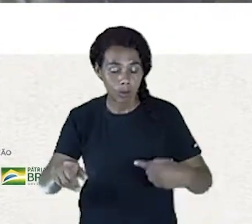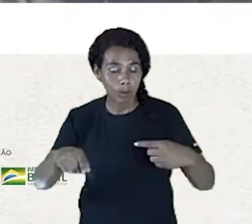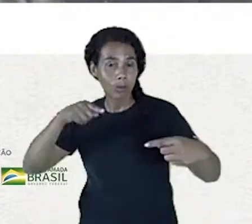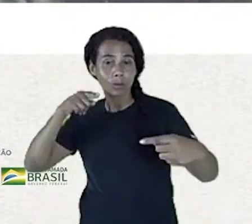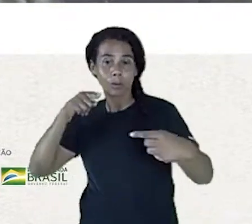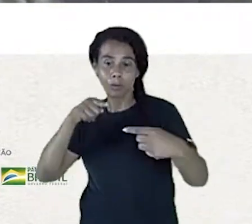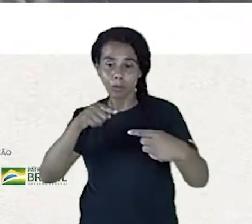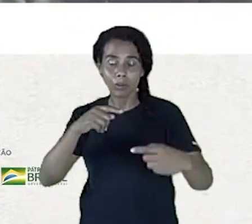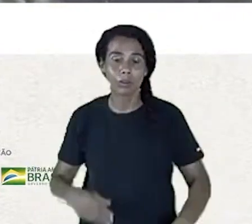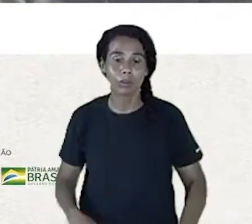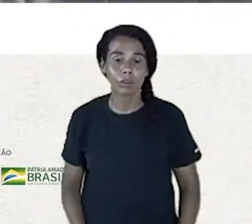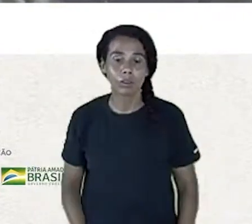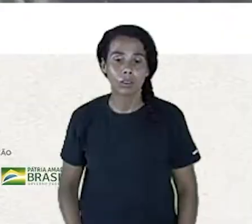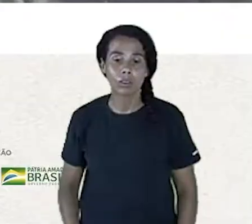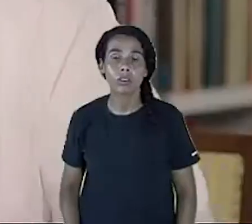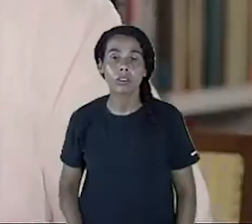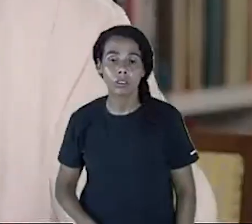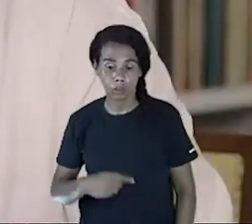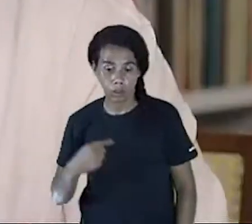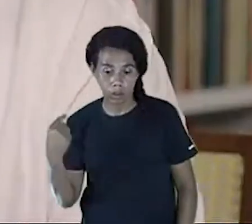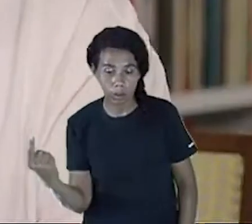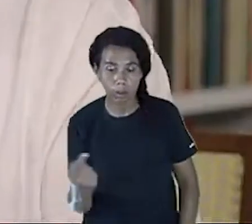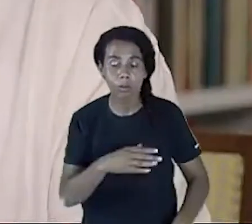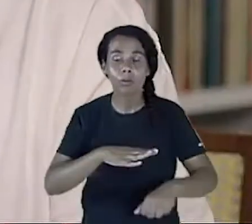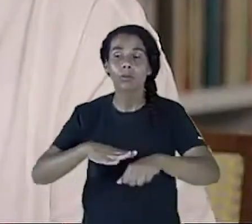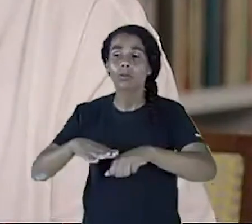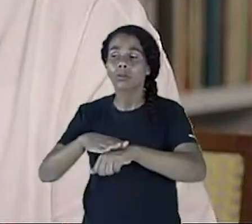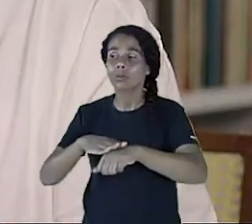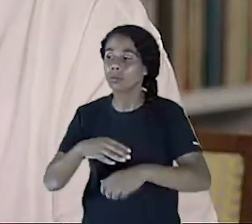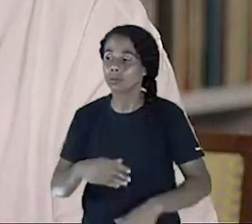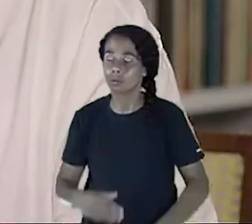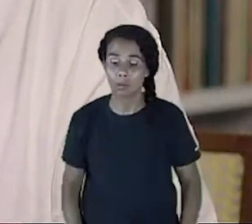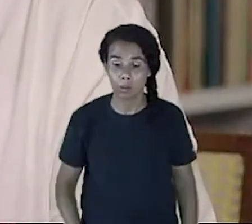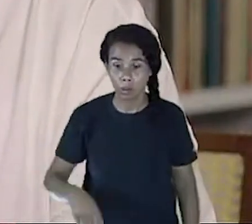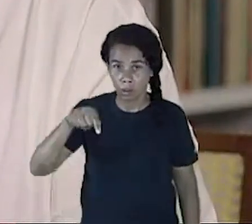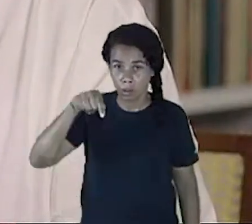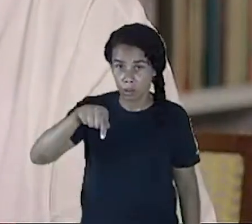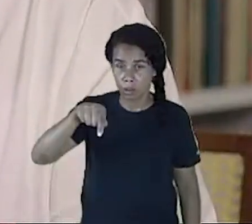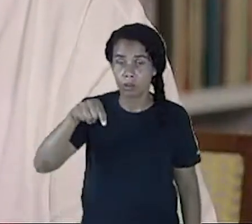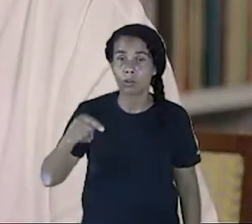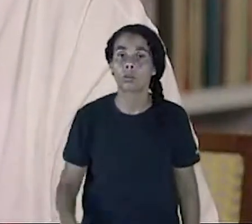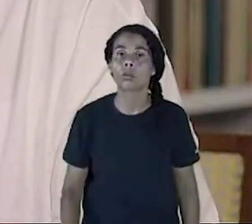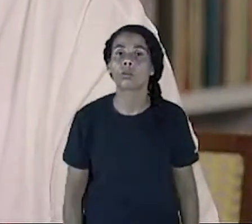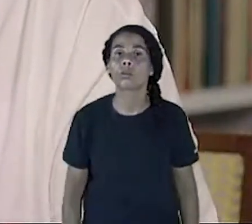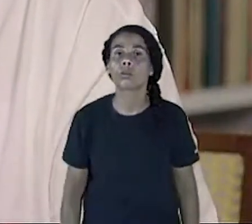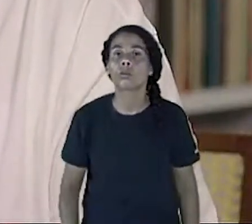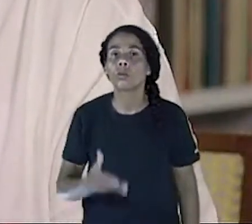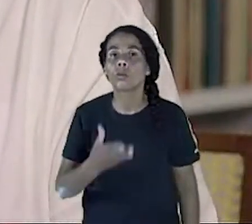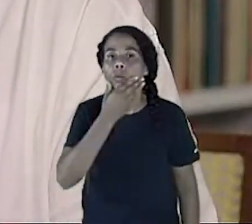Eu gosto muito dessa sua colocação, porque a sabedoria do Gil,